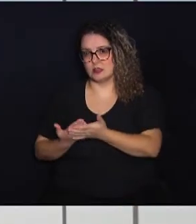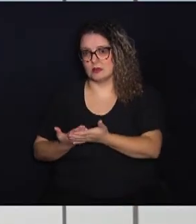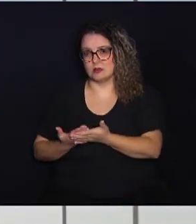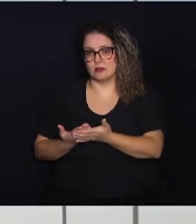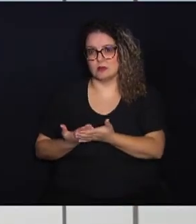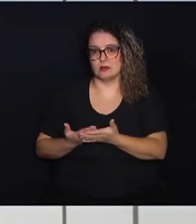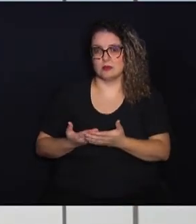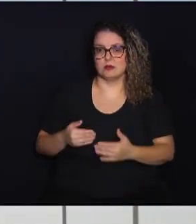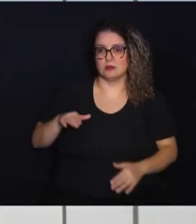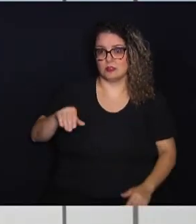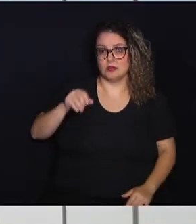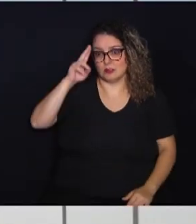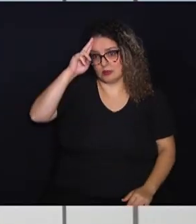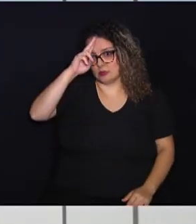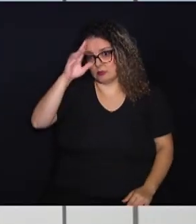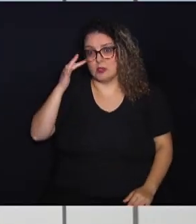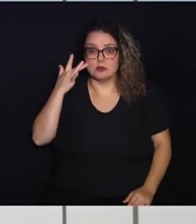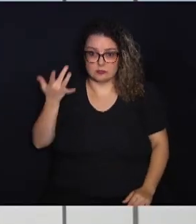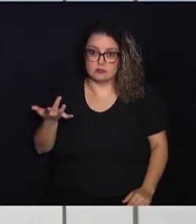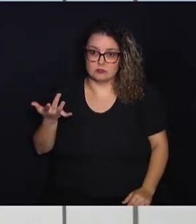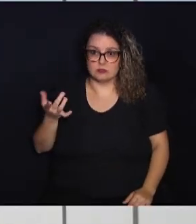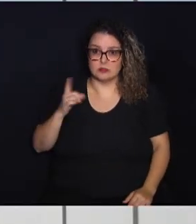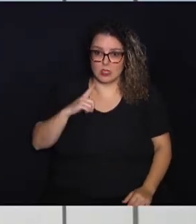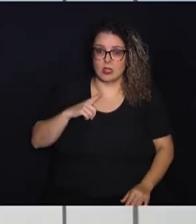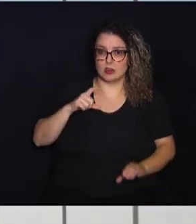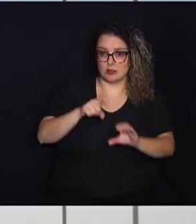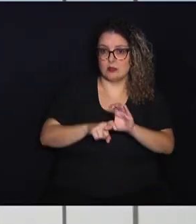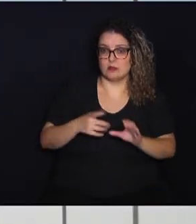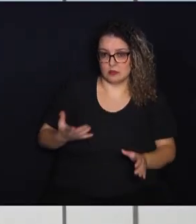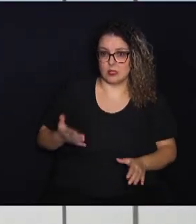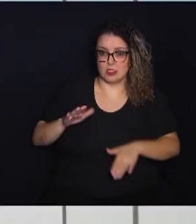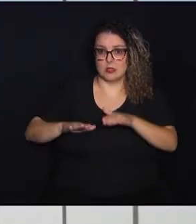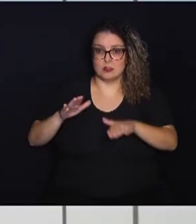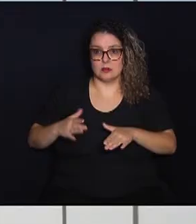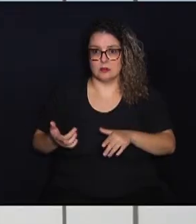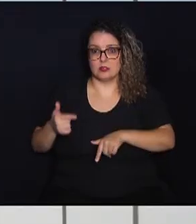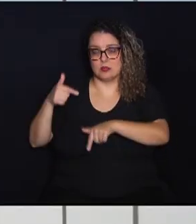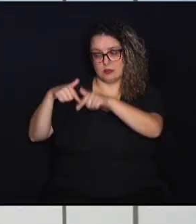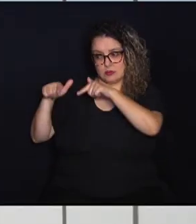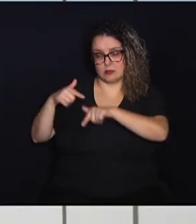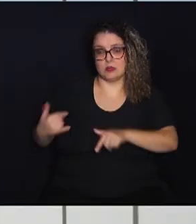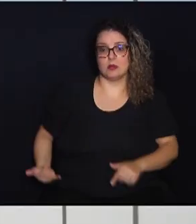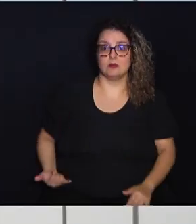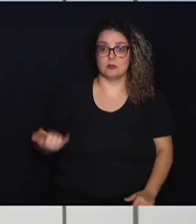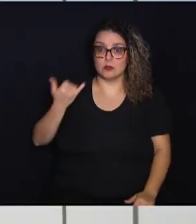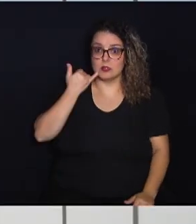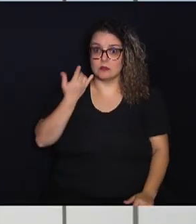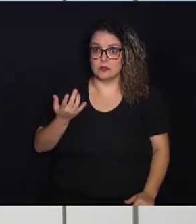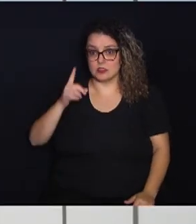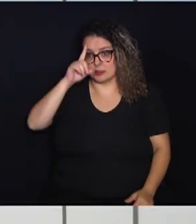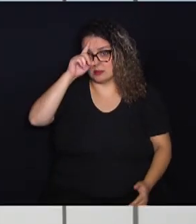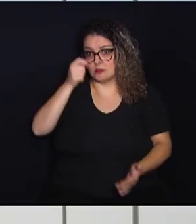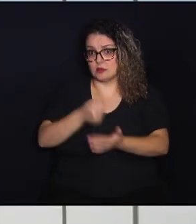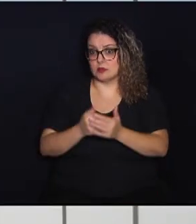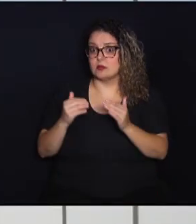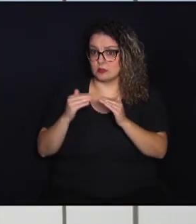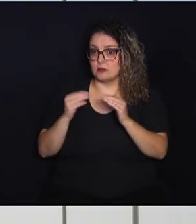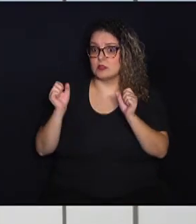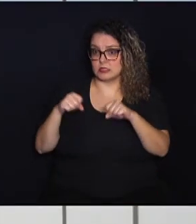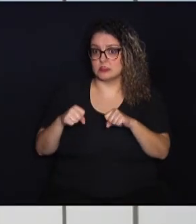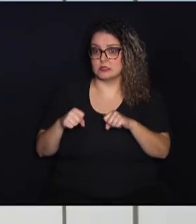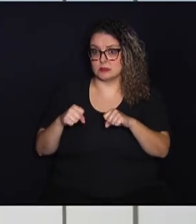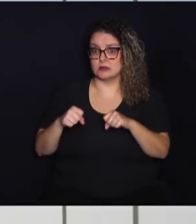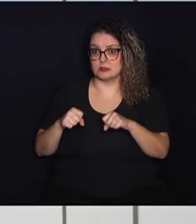chamar um Uber para ir embora, não sei. A gente tem uma dependência, às vezes até de logística com eles. Mas definitivamente eu concordo sim, que deva